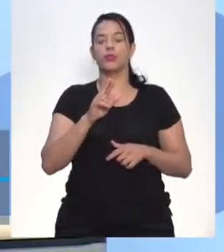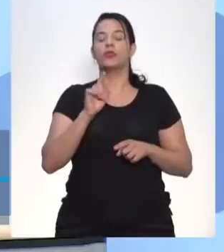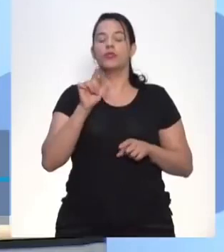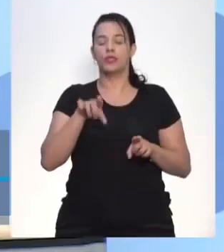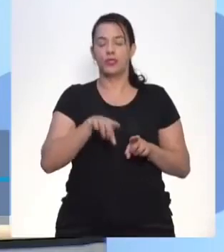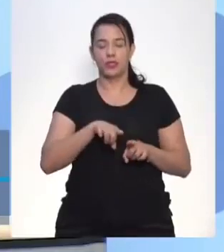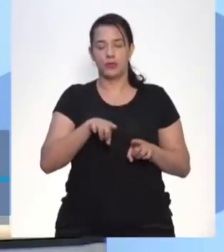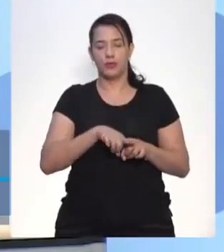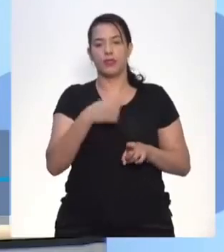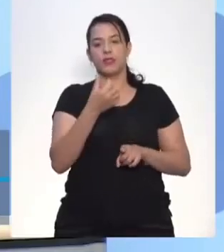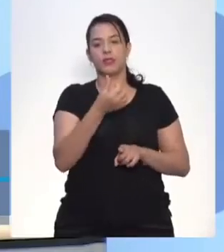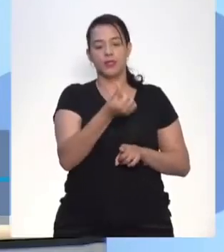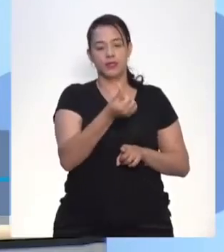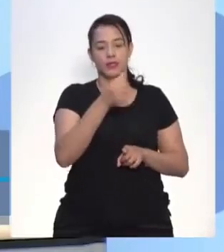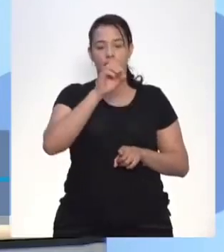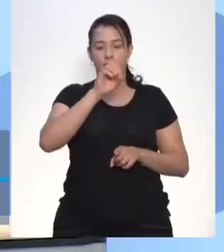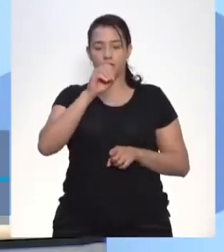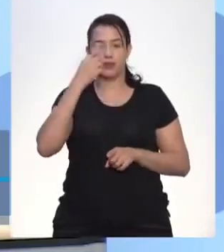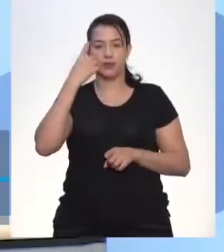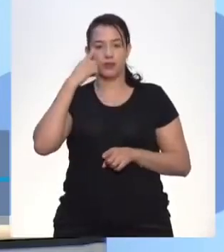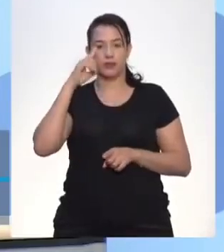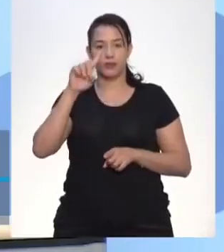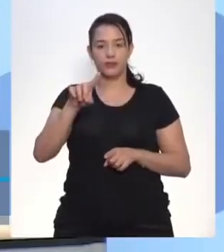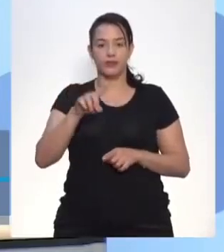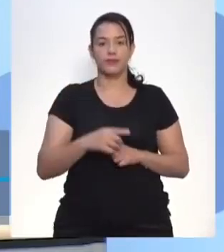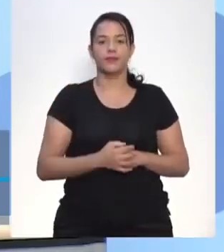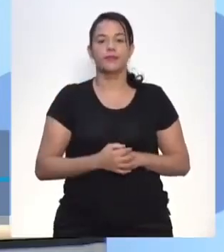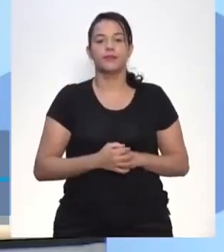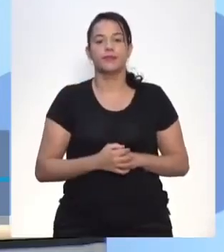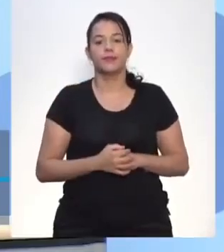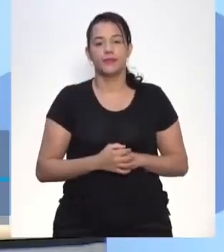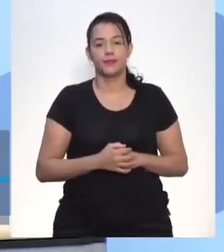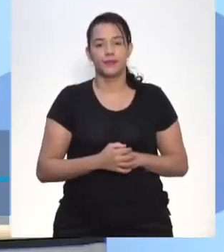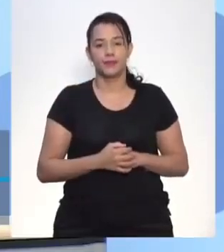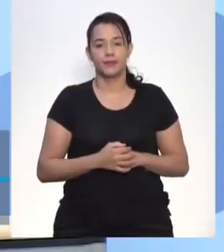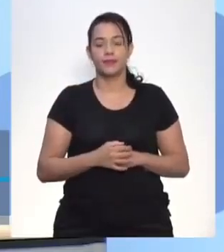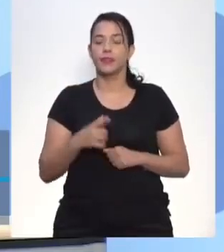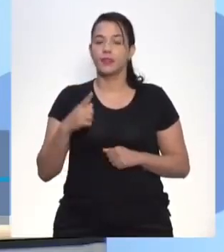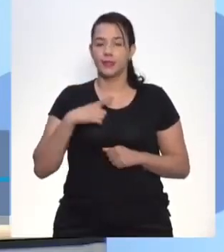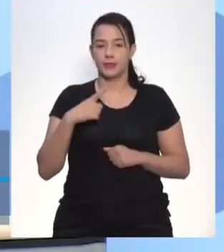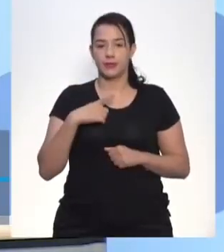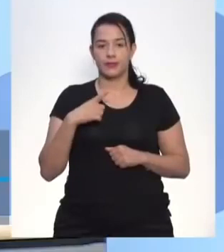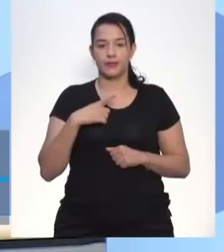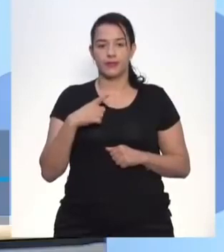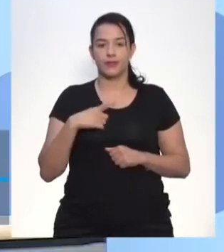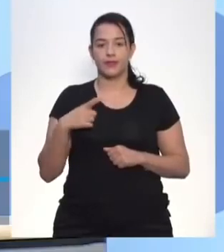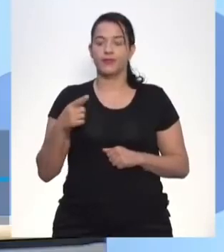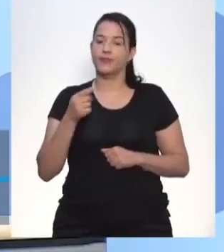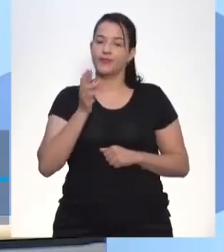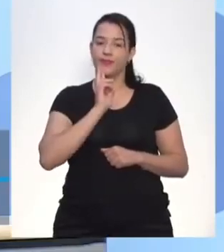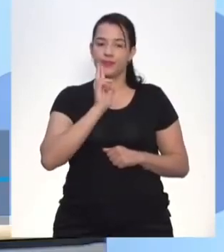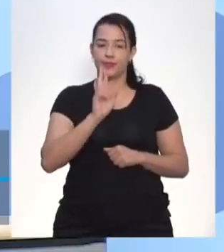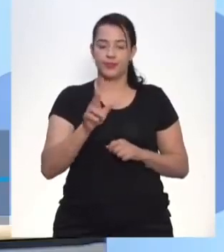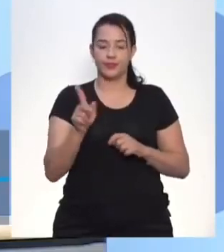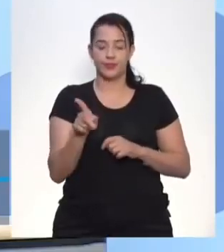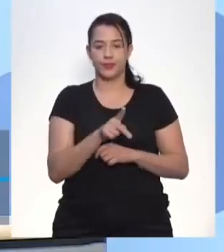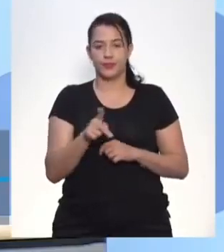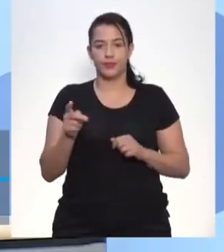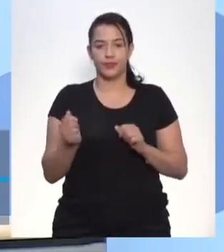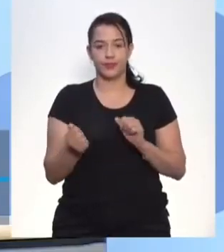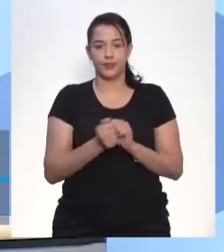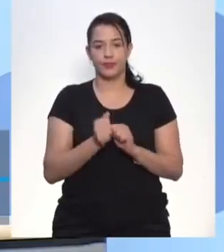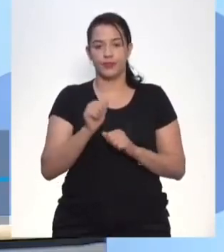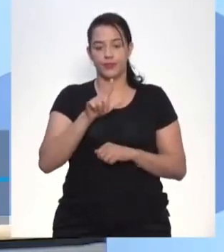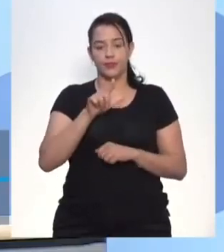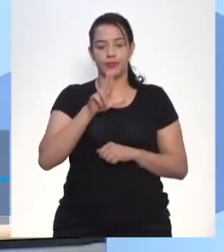são 60 dias. E respondeu a professora Luciana, juntamente com seus alunos, dizendo